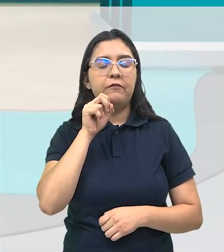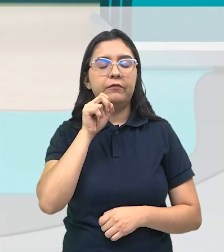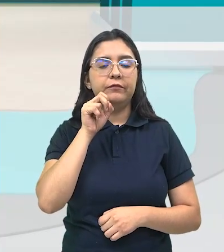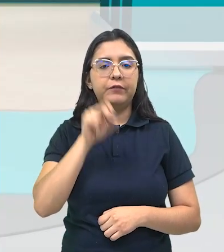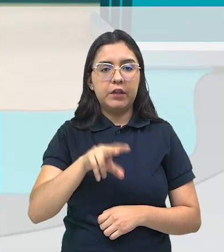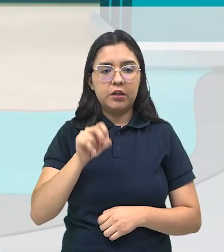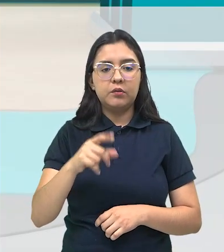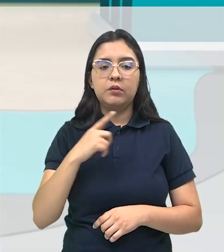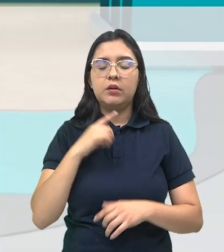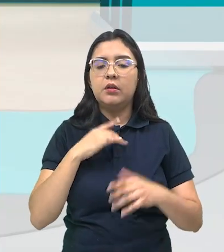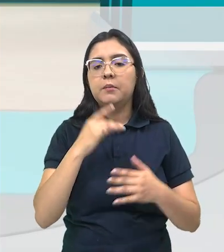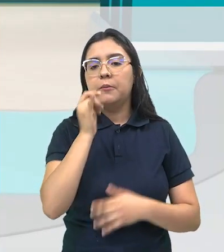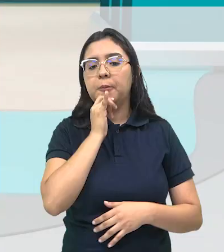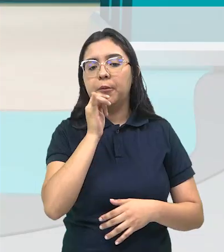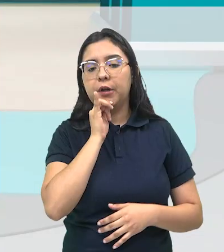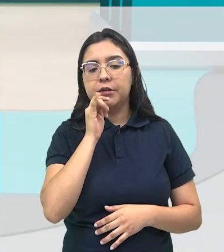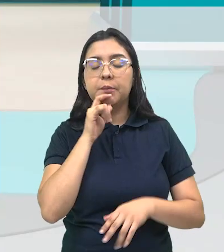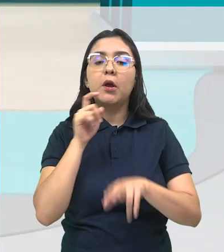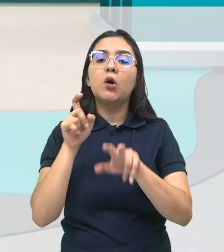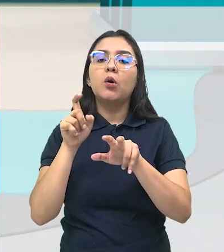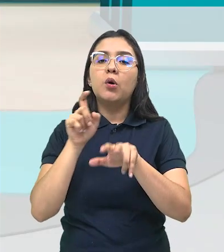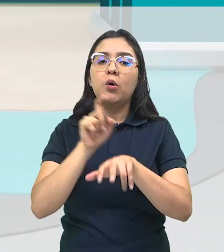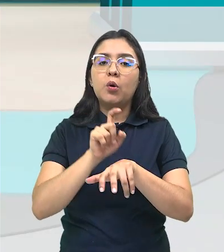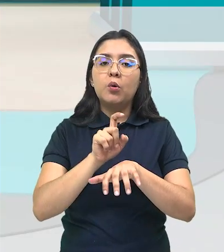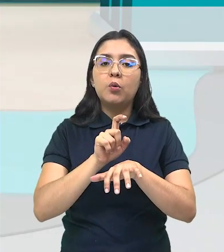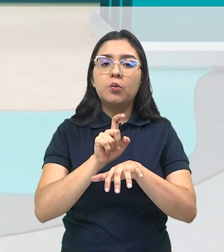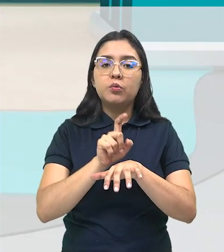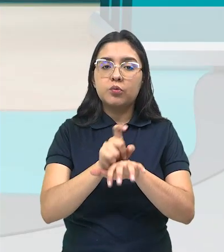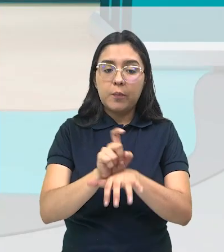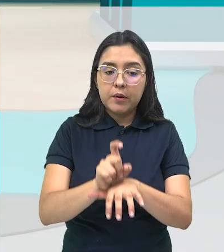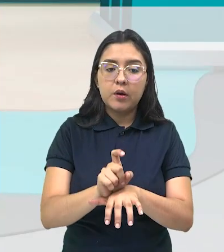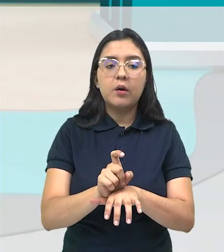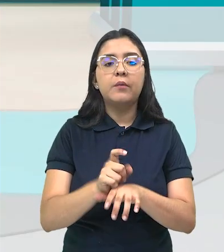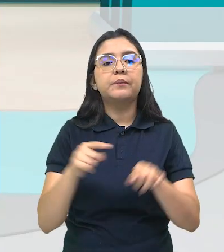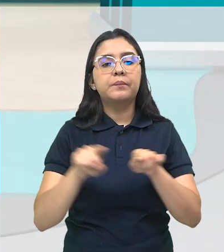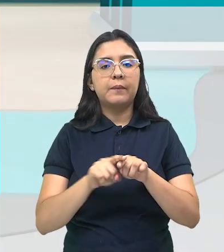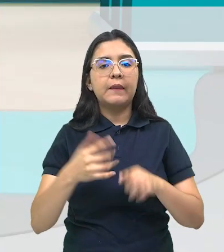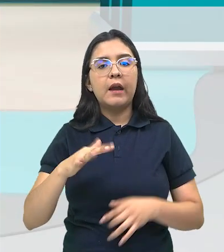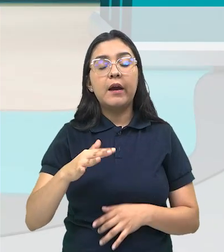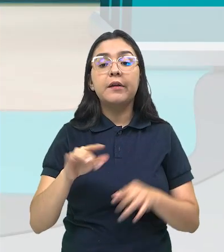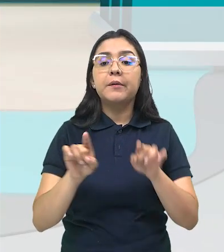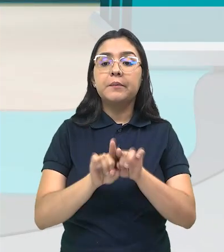nós vamos ter aí casos com escorpião, arraia,